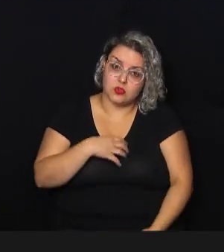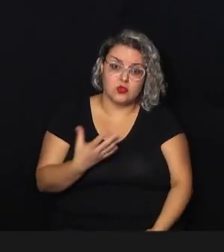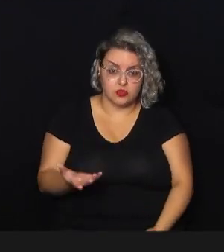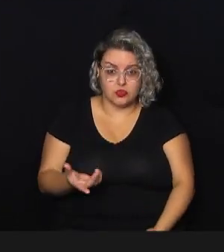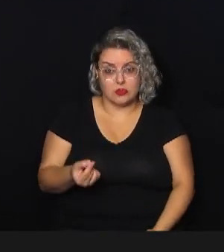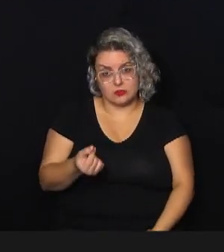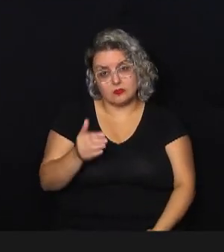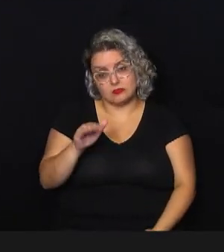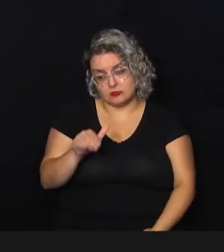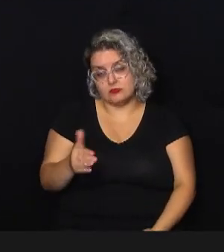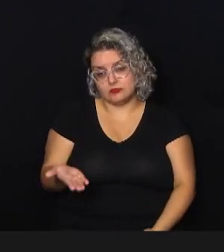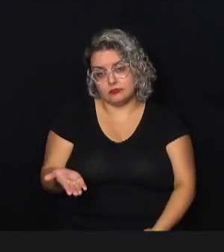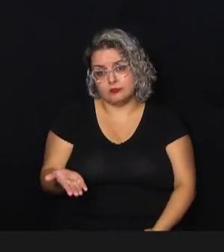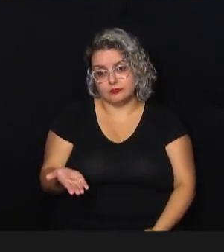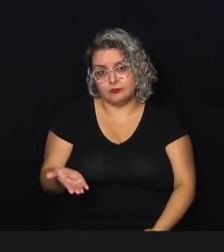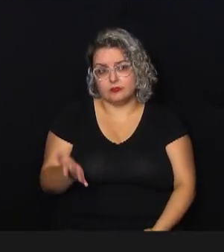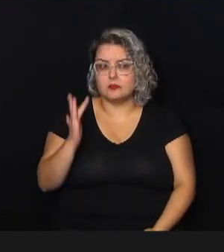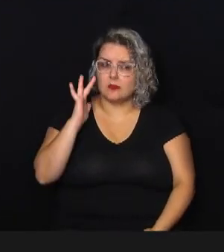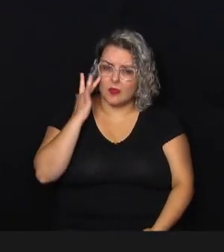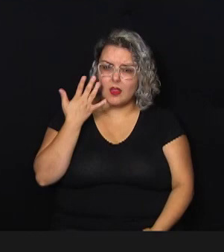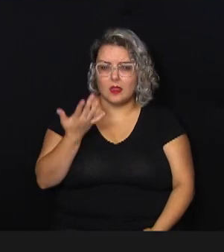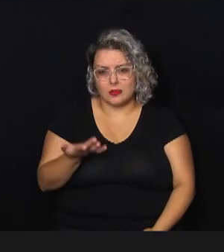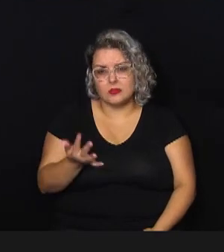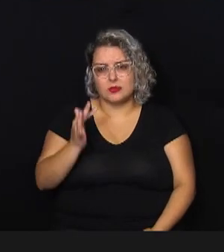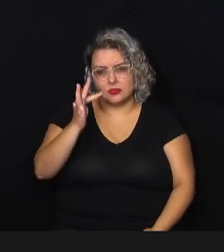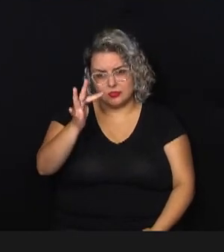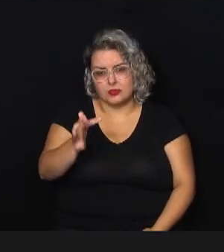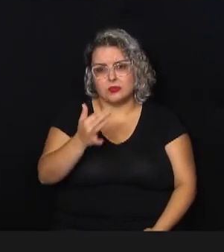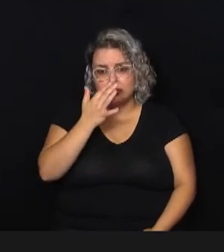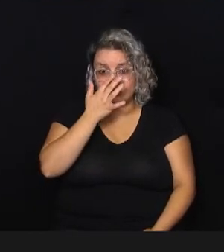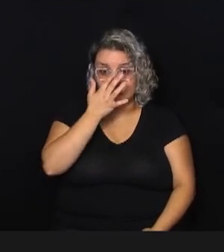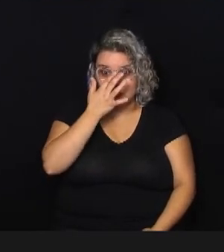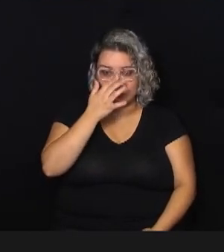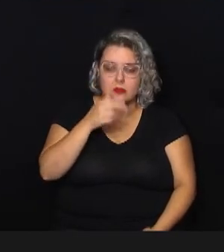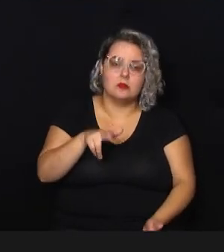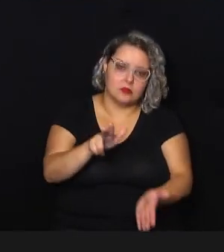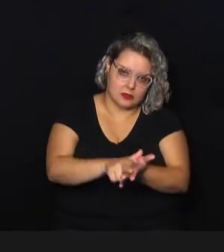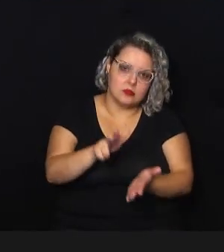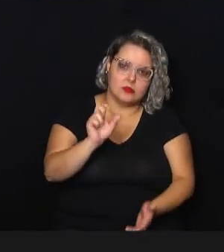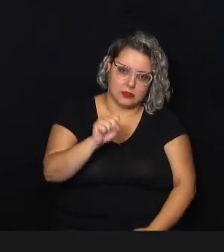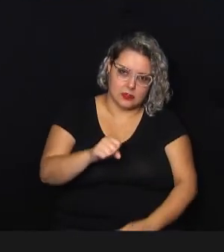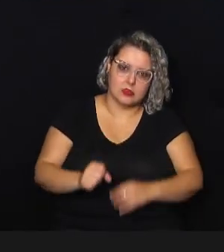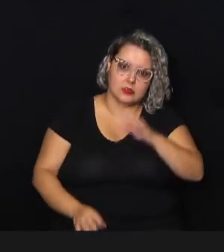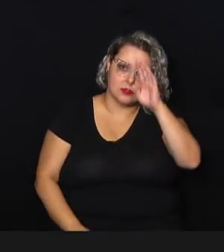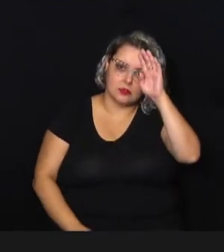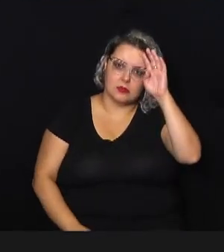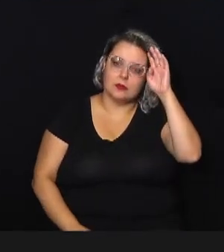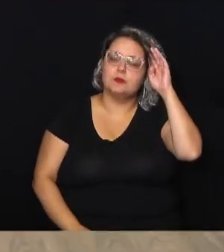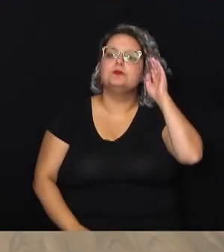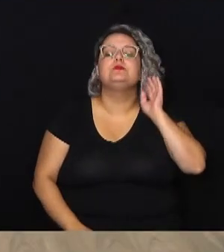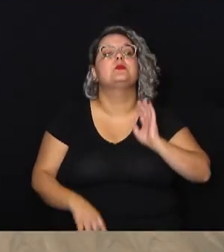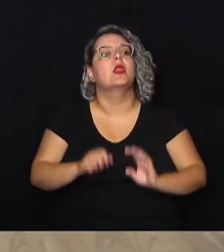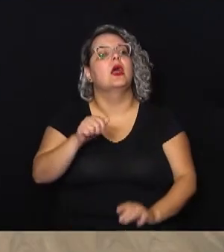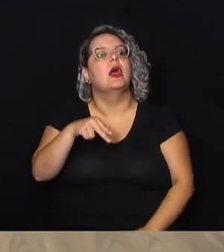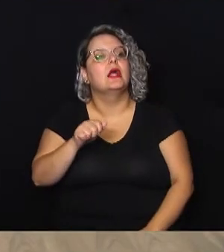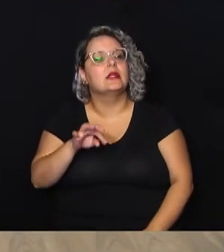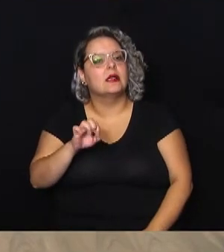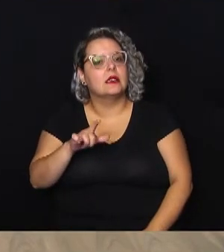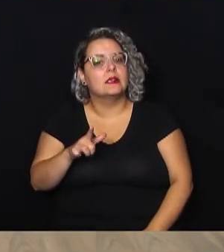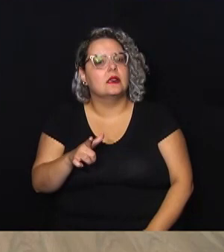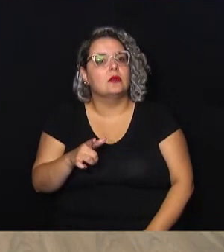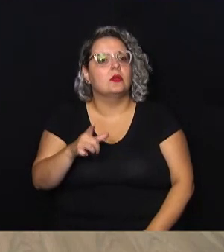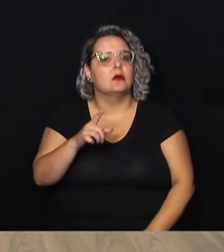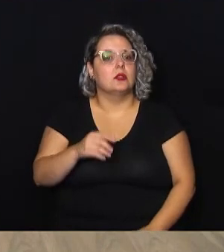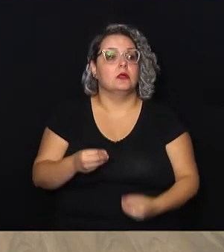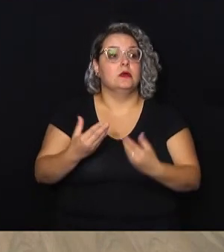barata, né? Então, eu acho que no futuro vai ficar bem regulamentado. A Anatel deu um prazo para